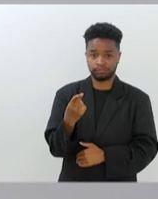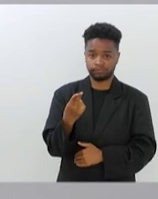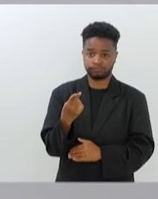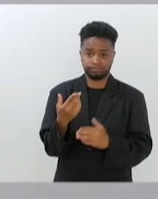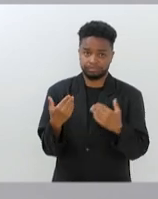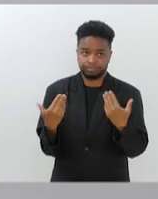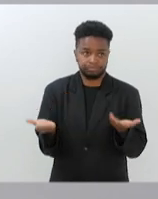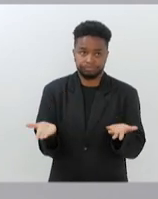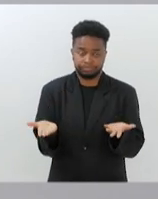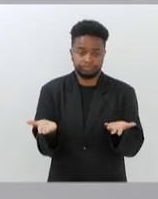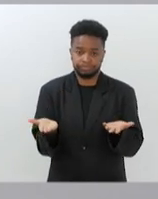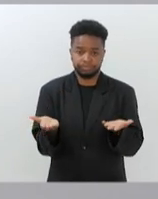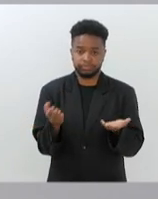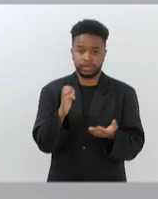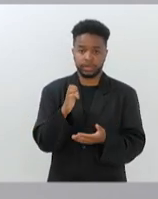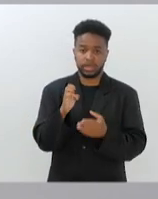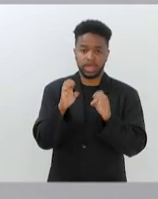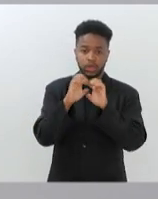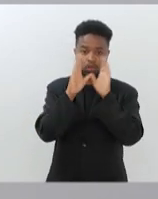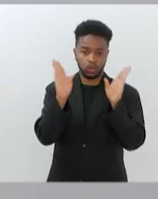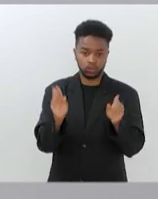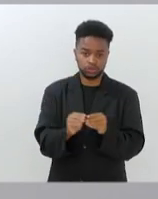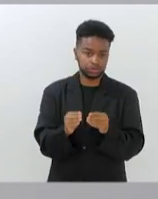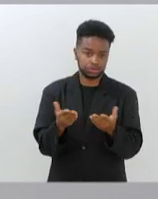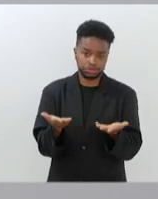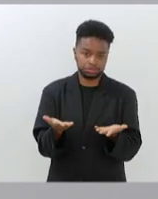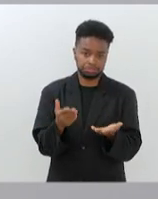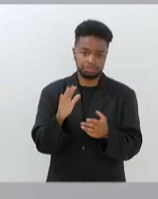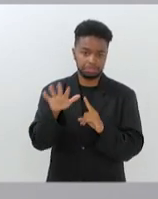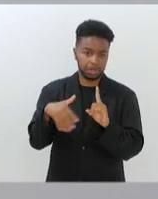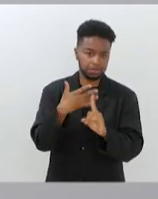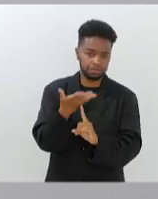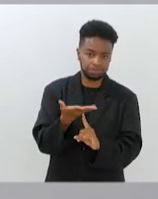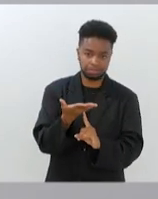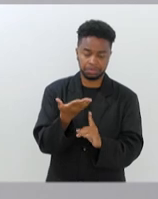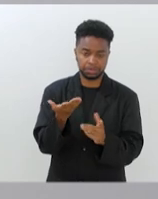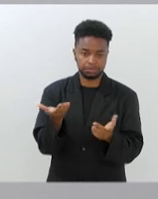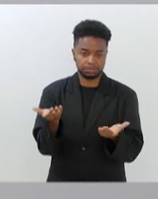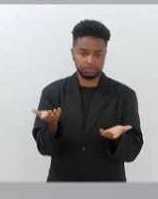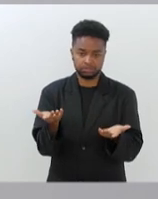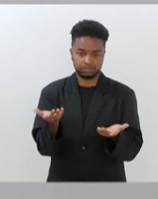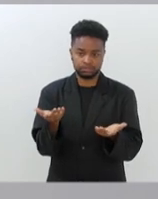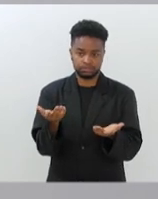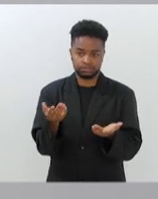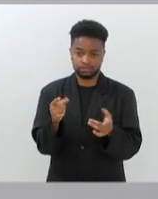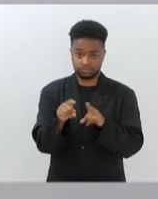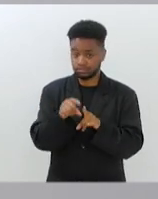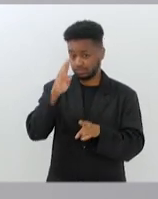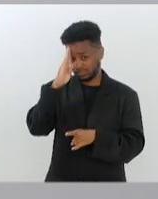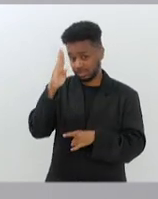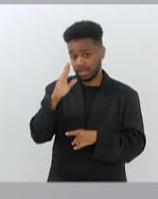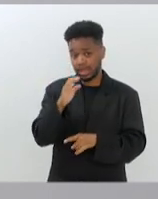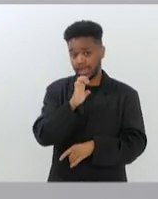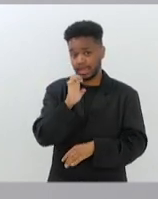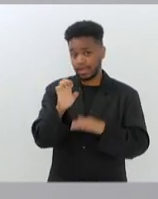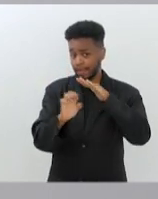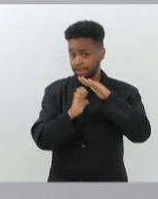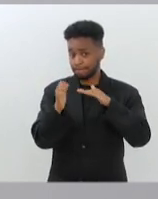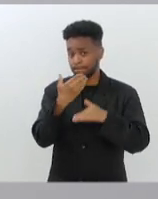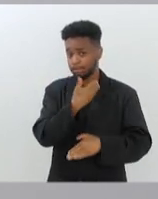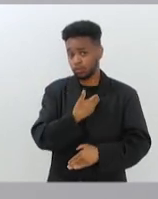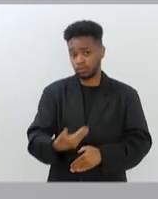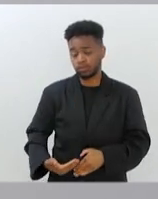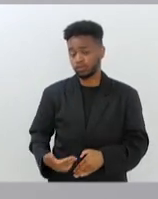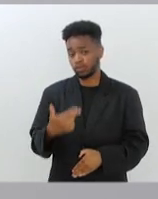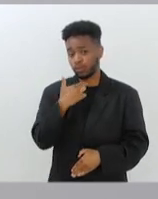ou Ecologia meio ambiente principalmente sendo uma empresa pública ela não pode